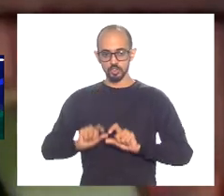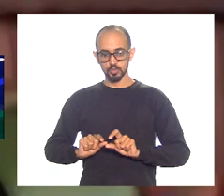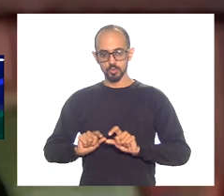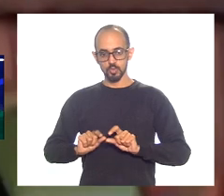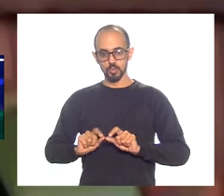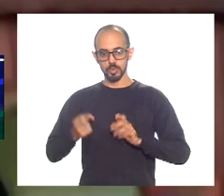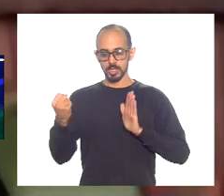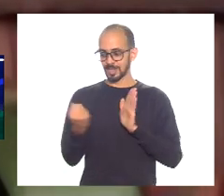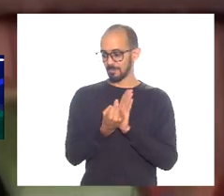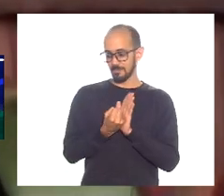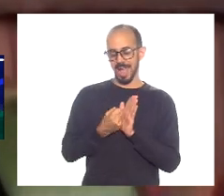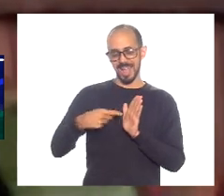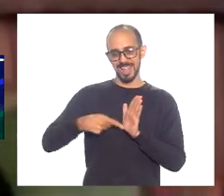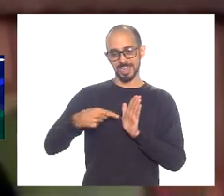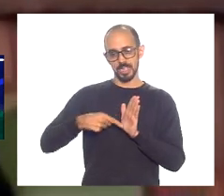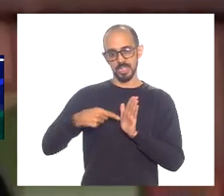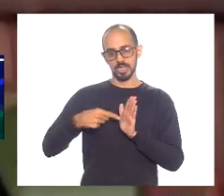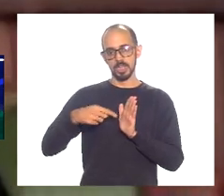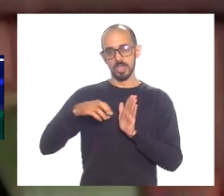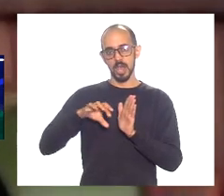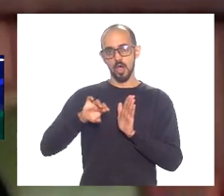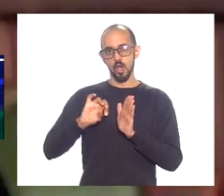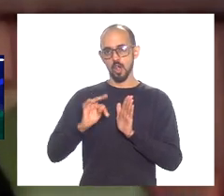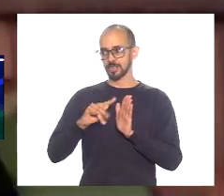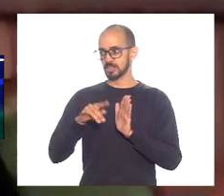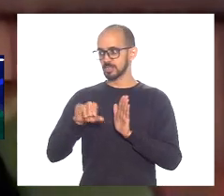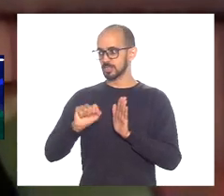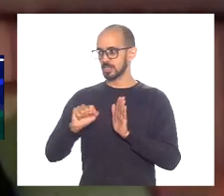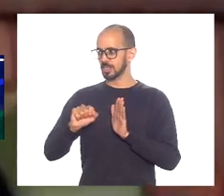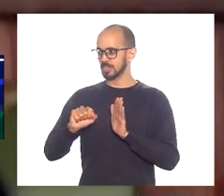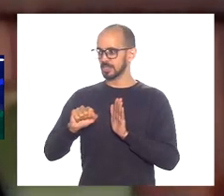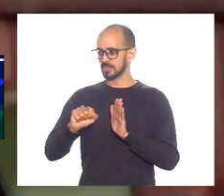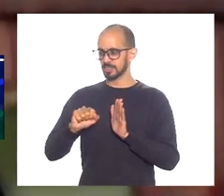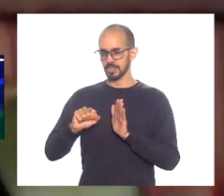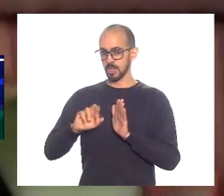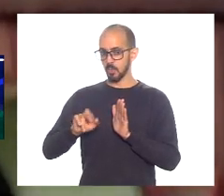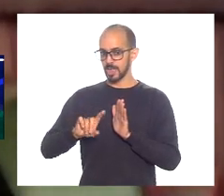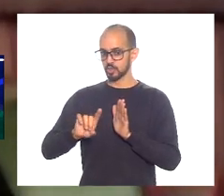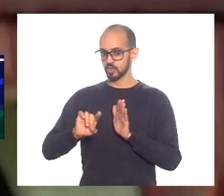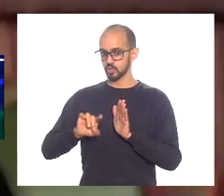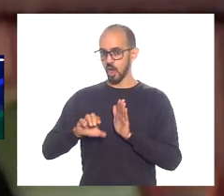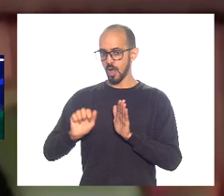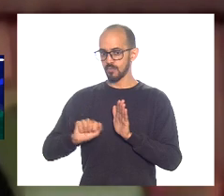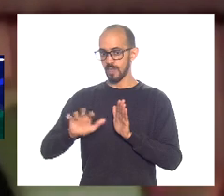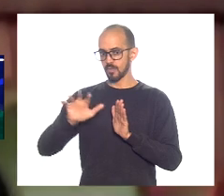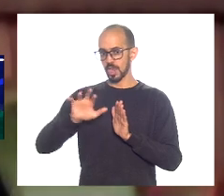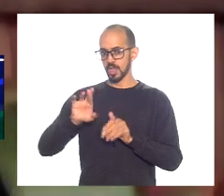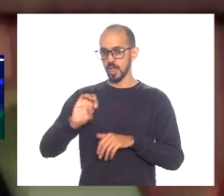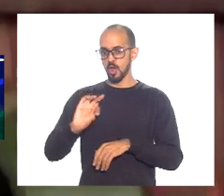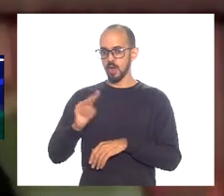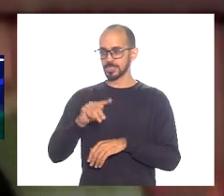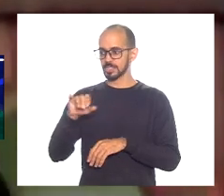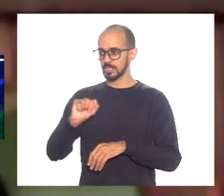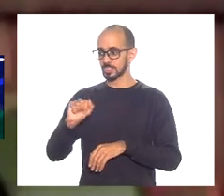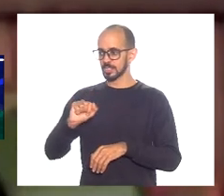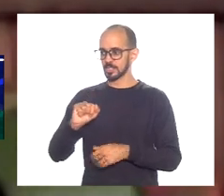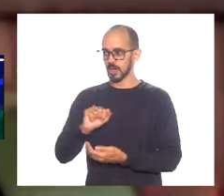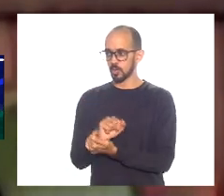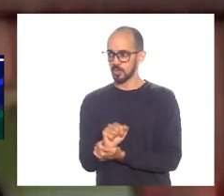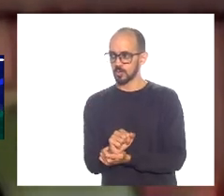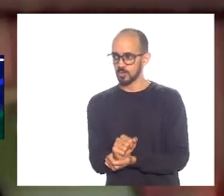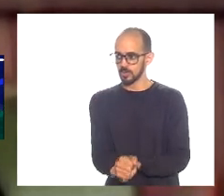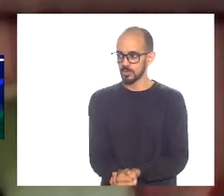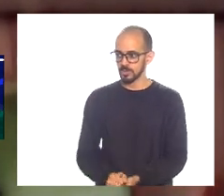contaminação na Rocinha, né? Que é um dos espaços, não é só a Rocinha, mas é um dos espaços sensíveis na cidade do